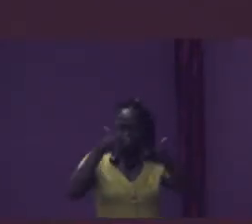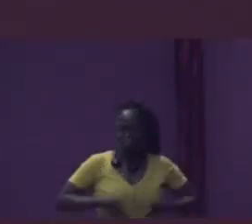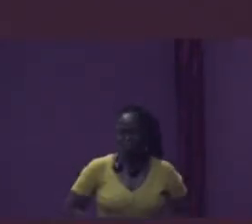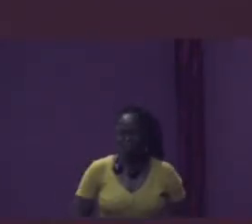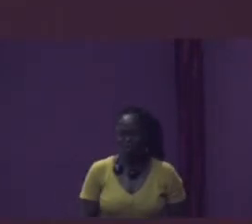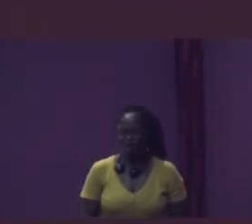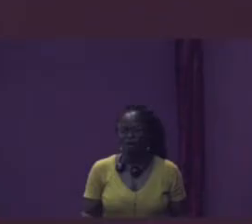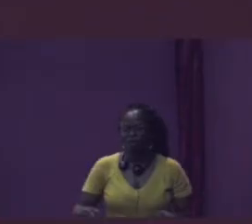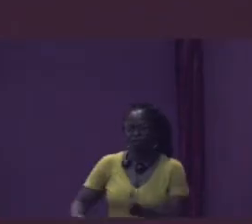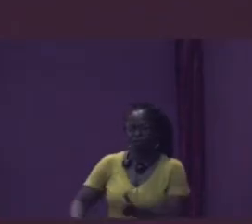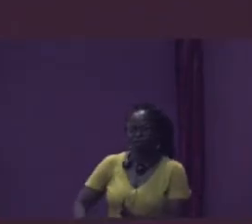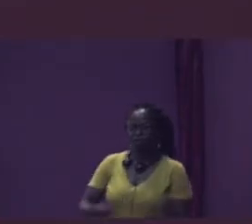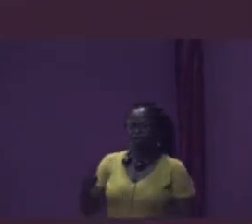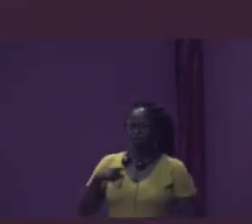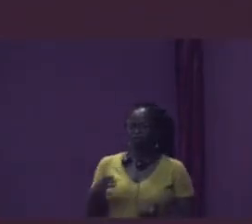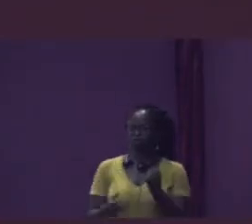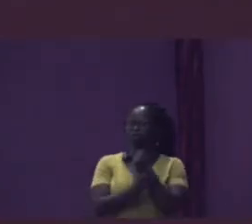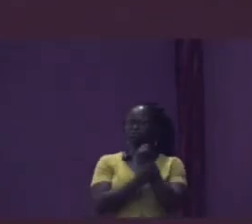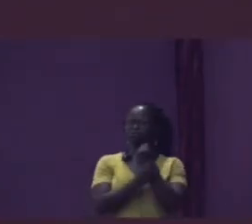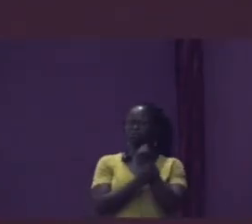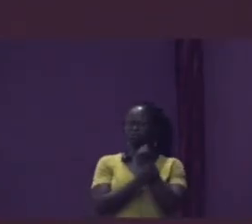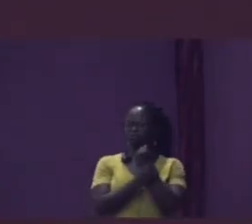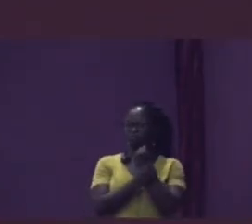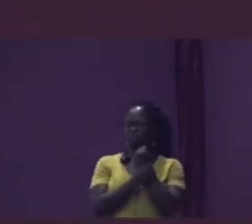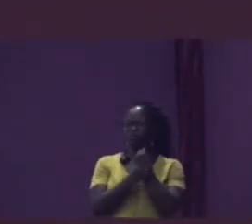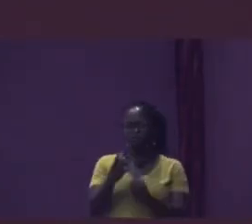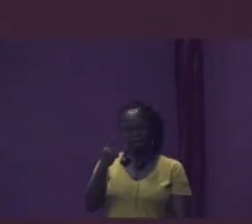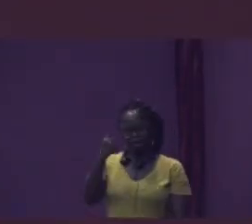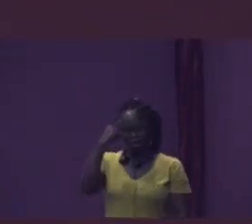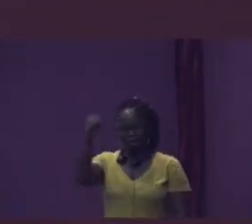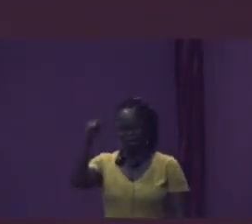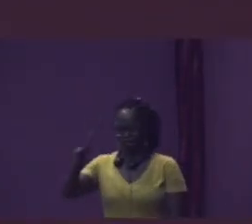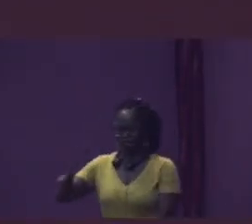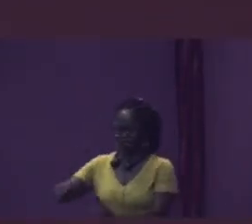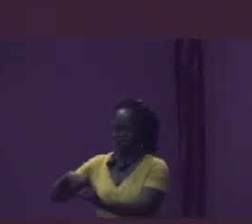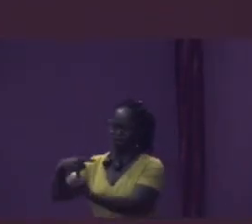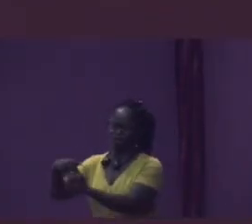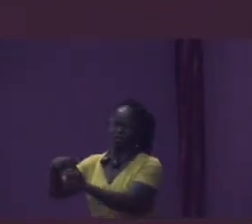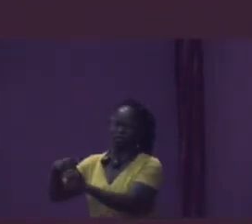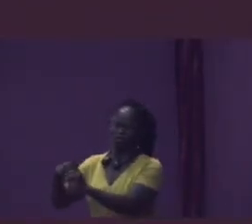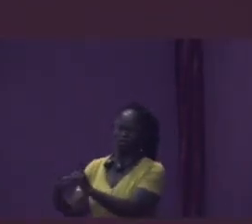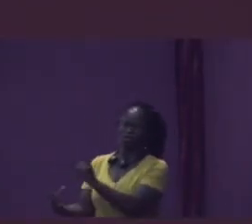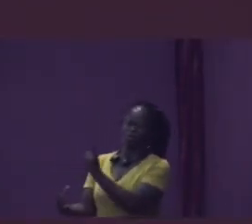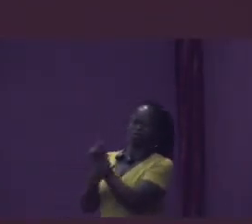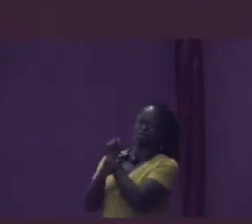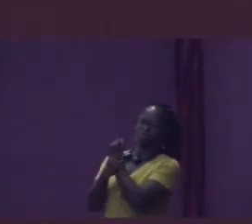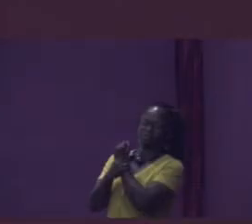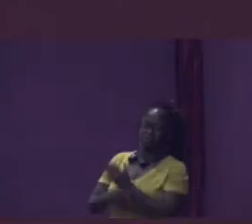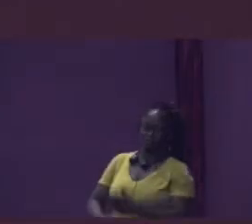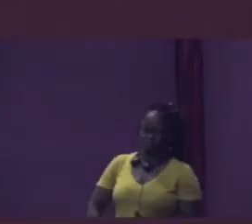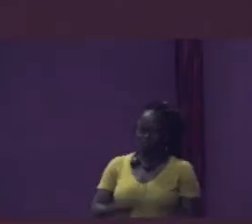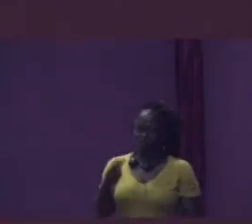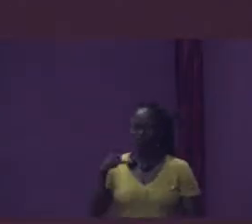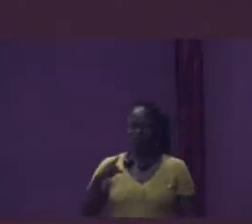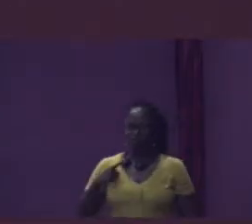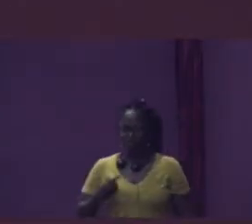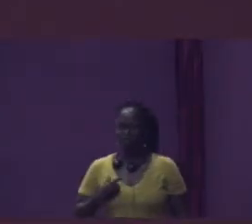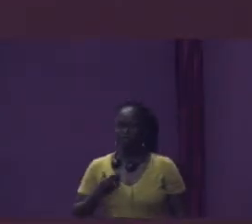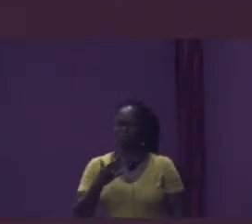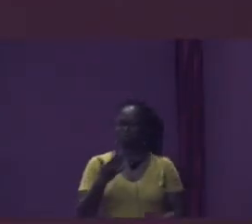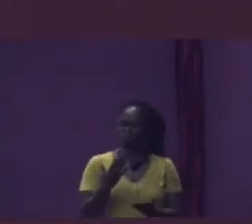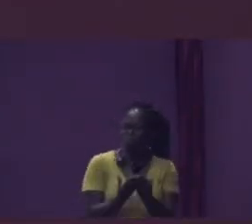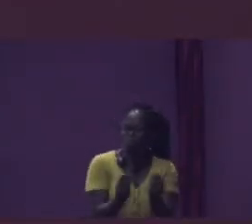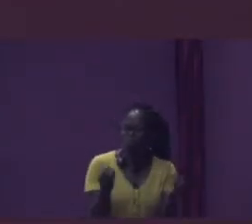se associa a aspectos de segurança. As ideias de benefício e segurança da cesárea estão presentes entre mulheres